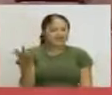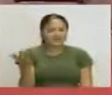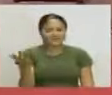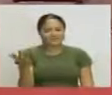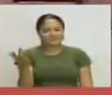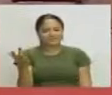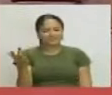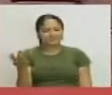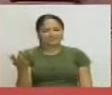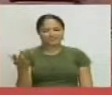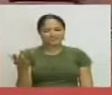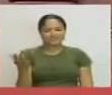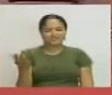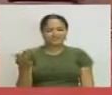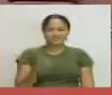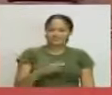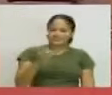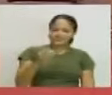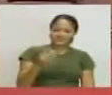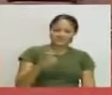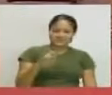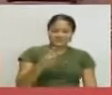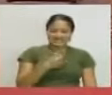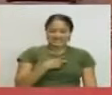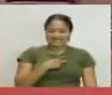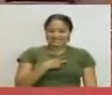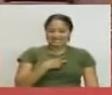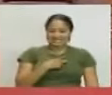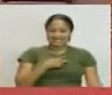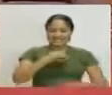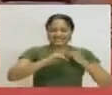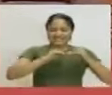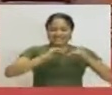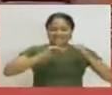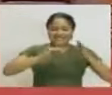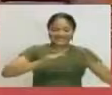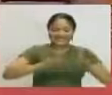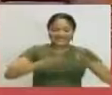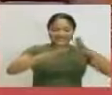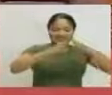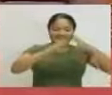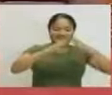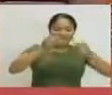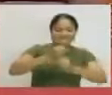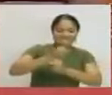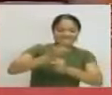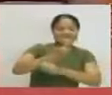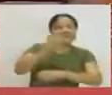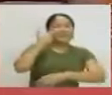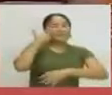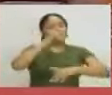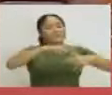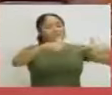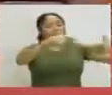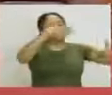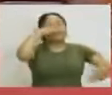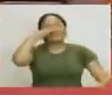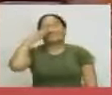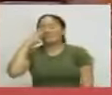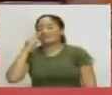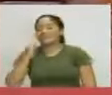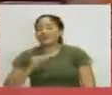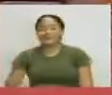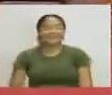Às vezes para a gente fazer um puxadinho na casa da gente, né, uma luta. Tem que diminuir a maisena, diminuir o sabonete, diminuir